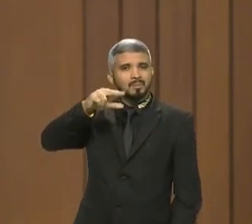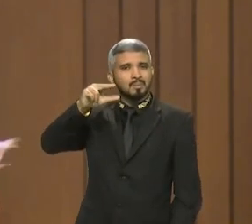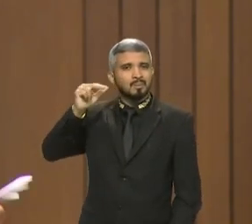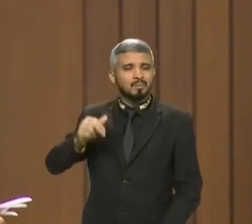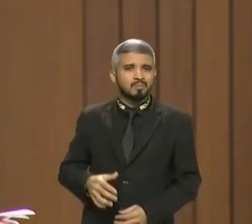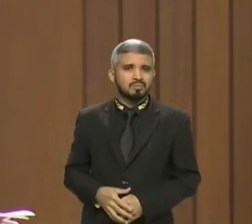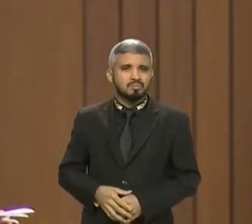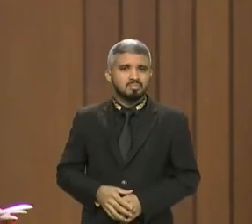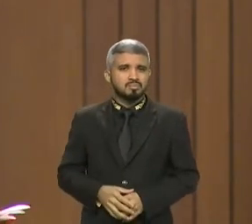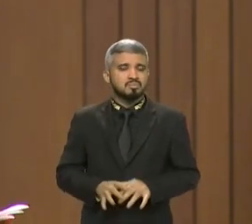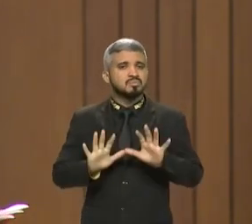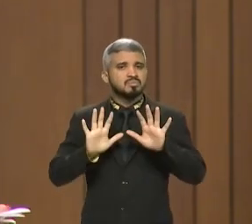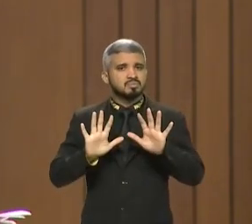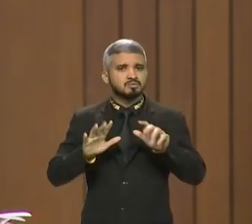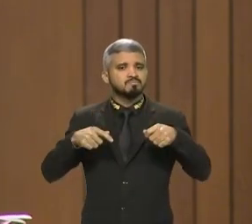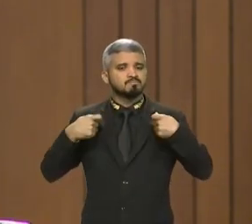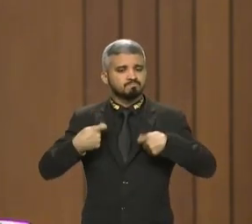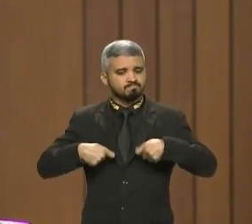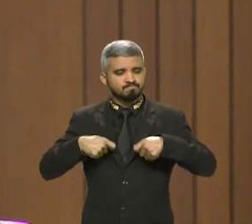tem coisa que é inevitável.